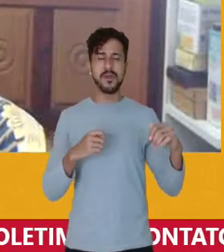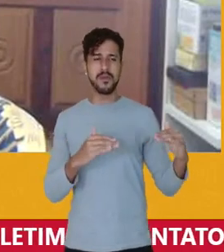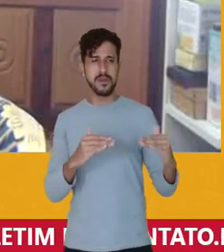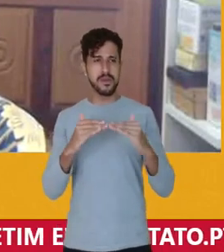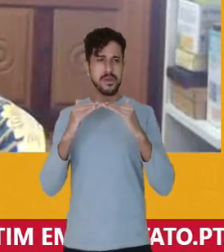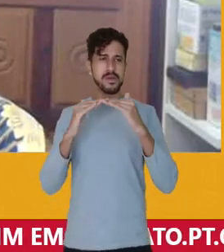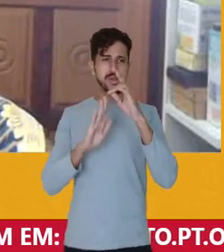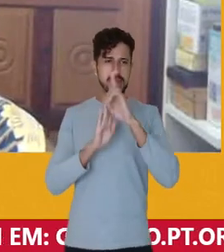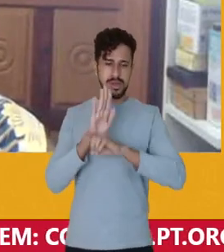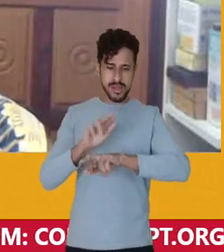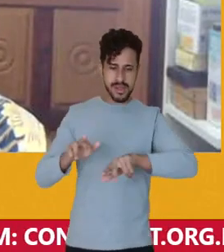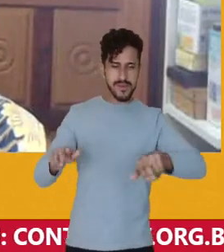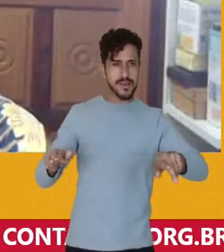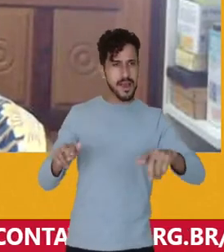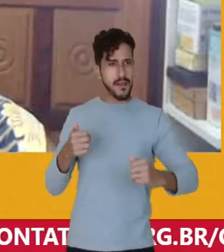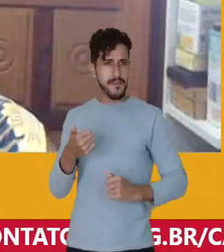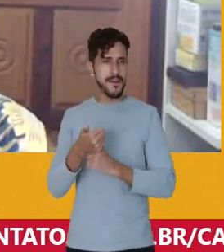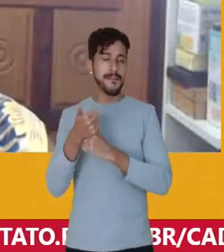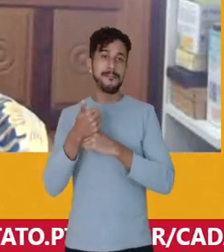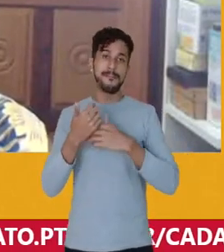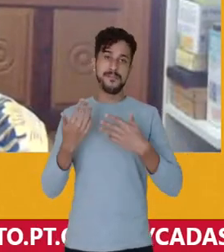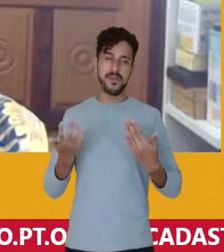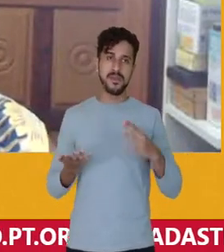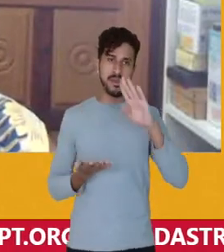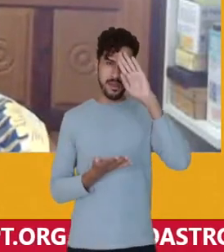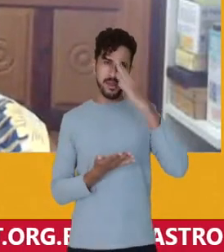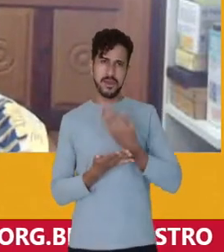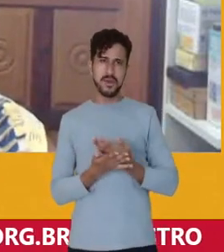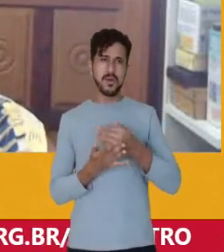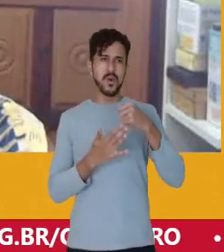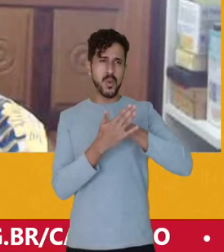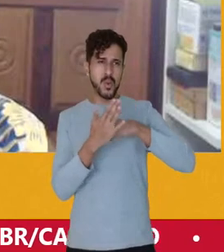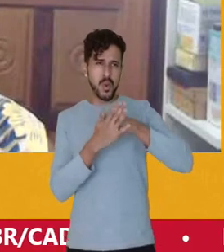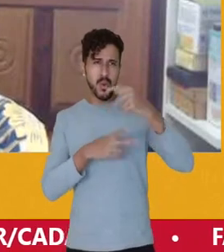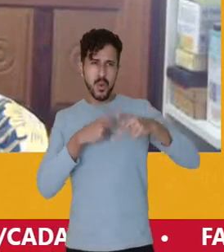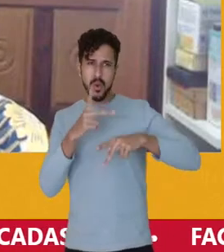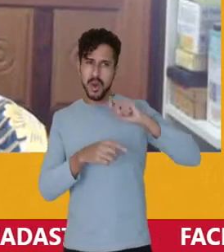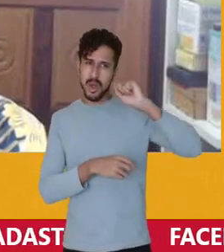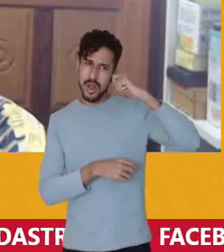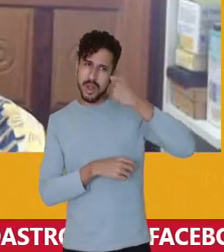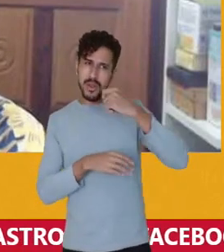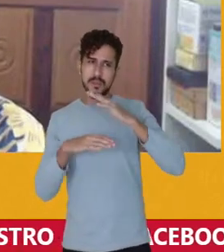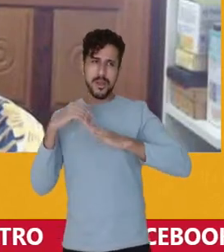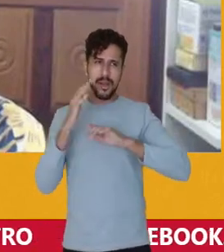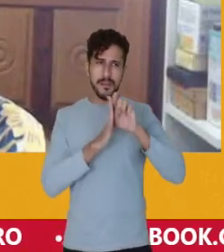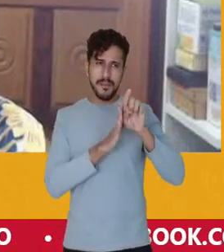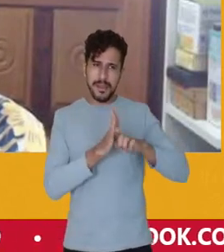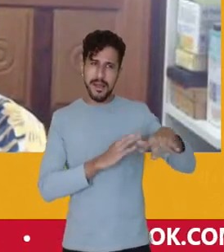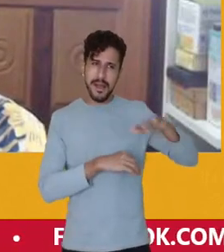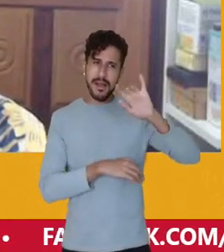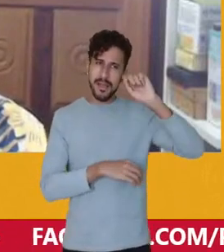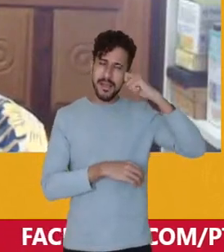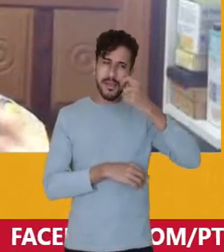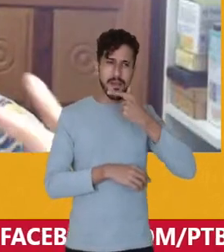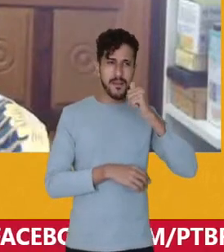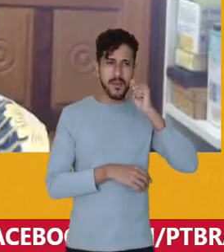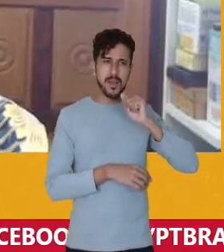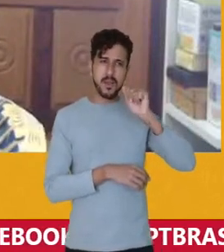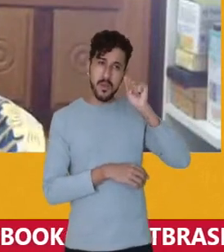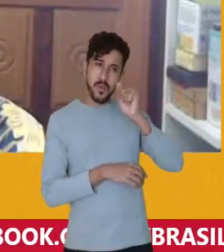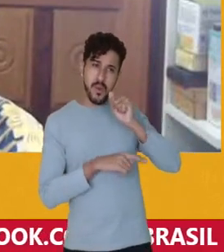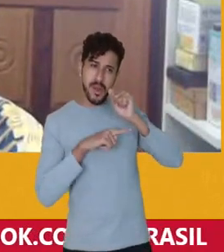às diferenças, e acho que o movimento negro, pesquisadores e pesquisadoras negras, né, as